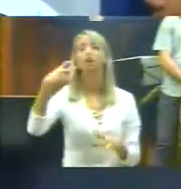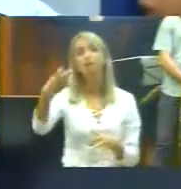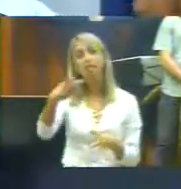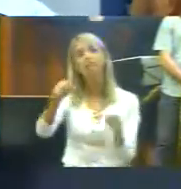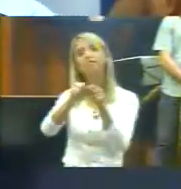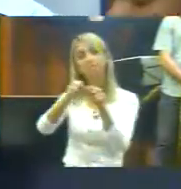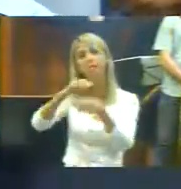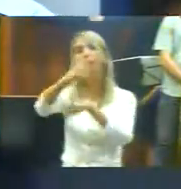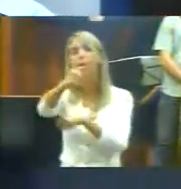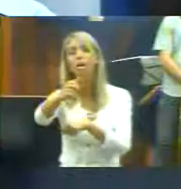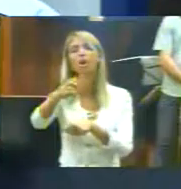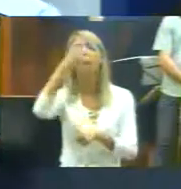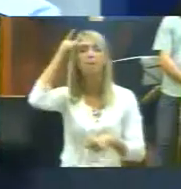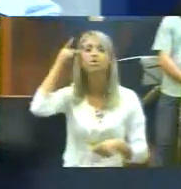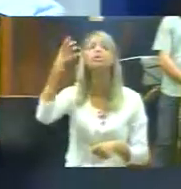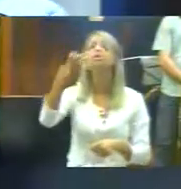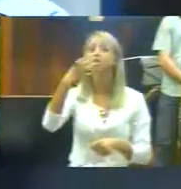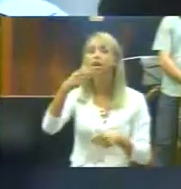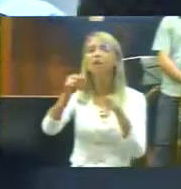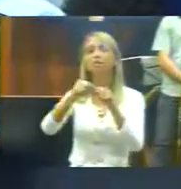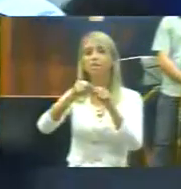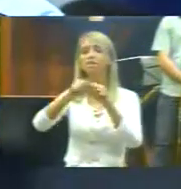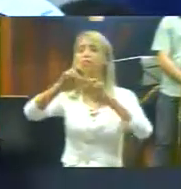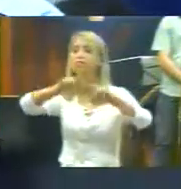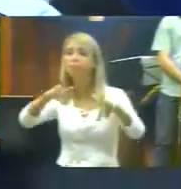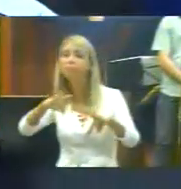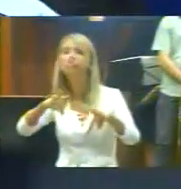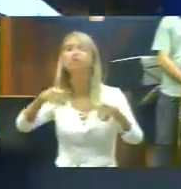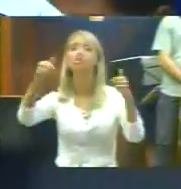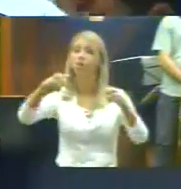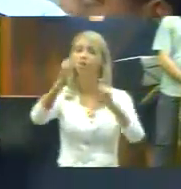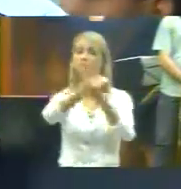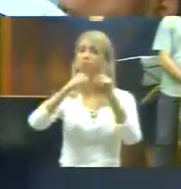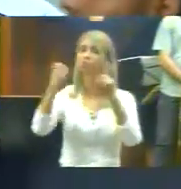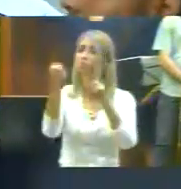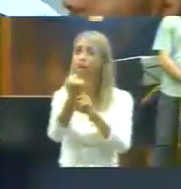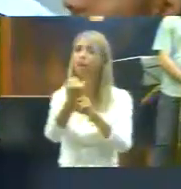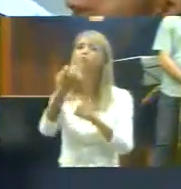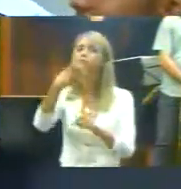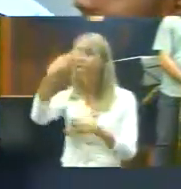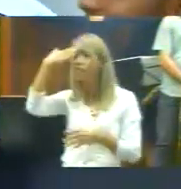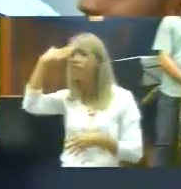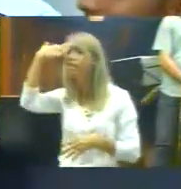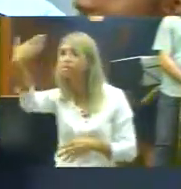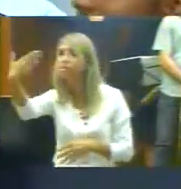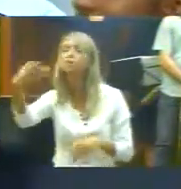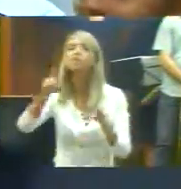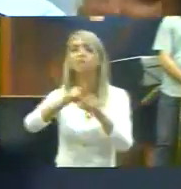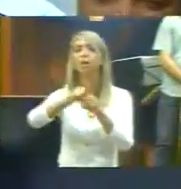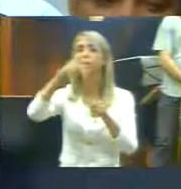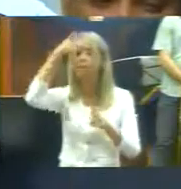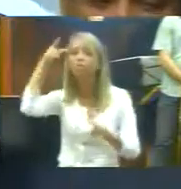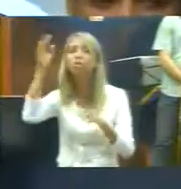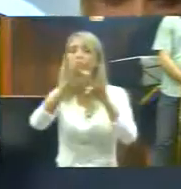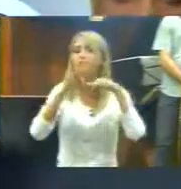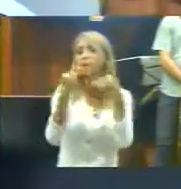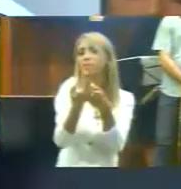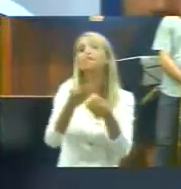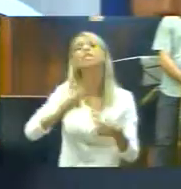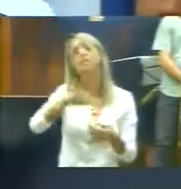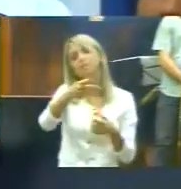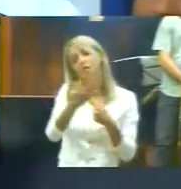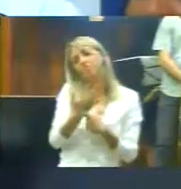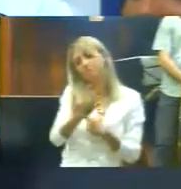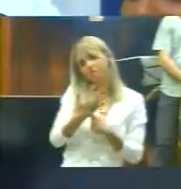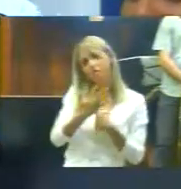melhorar, sendo as pessoas que irão mexer na roda para poder fazer essa mudança na sociedade. Gostaria de agradecer novamente todas as pessoas, a minha família que esteve comigo até agora,